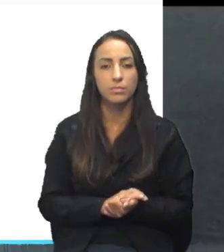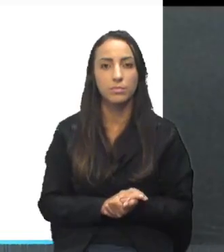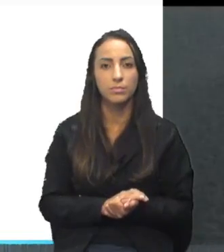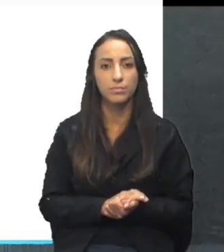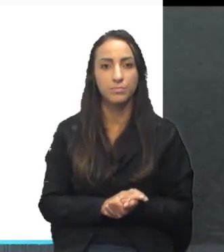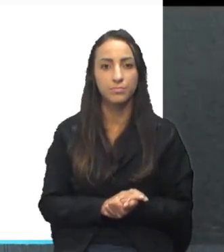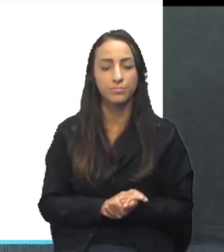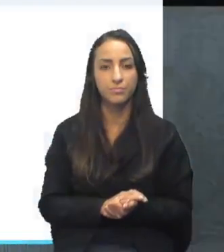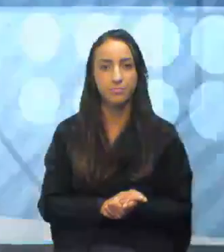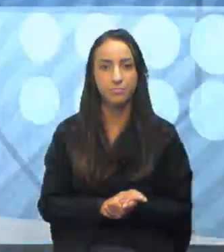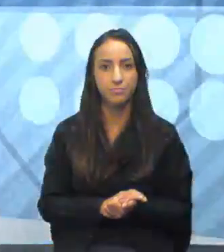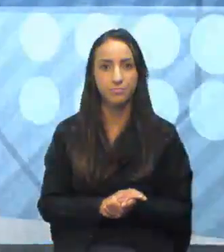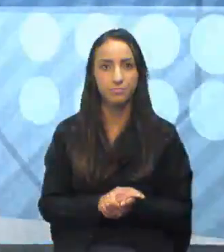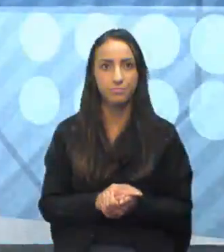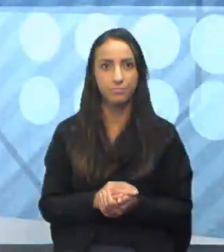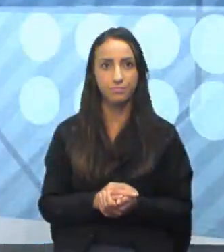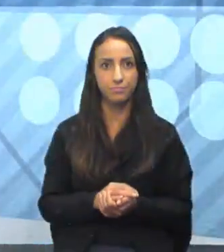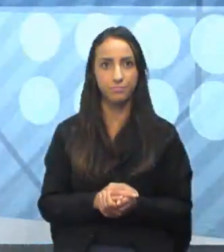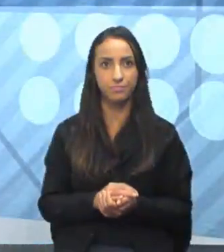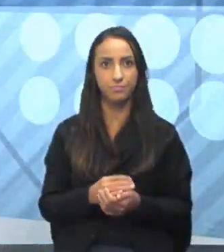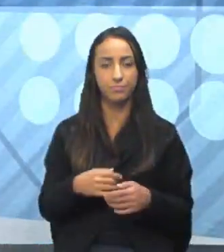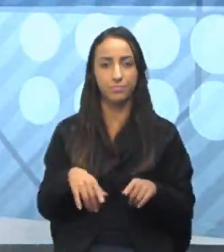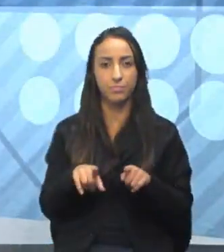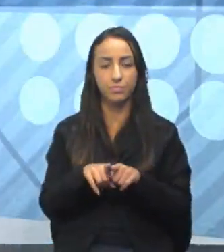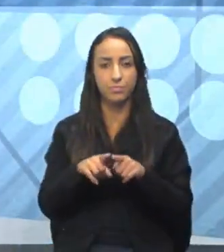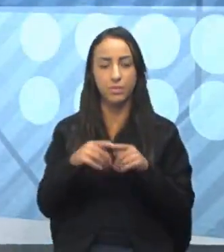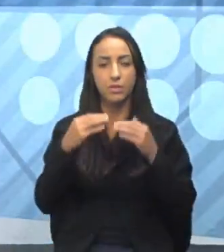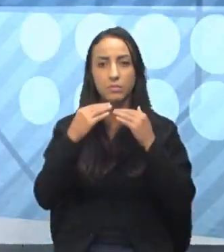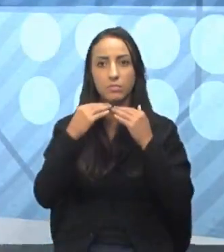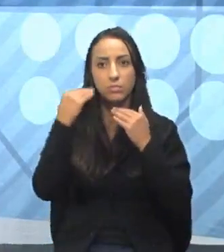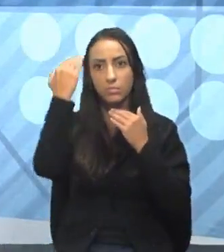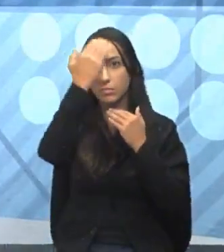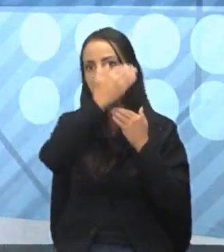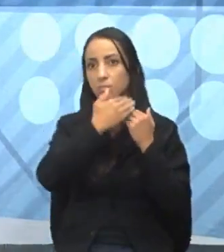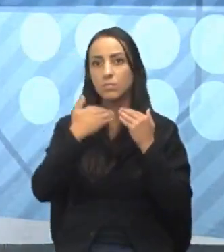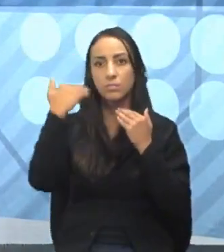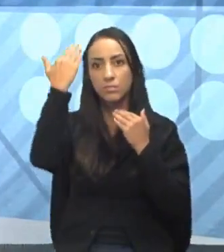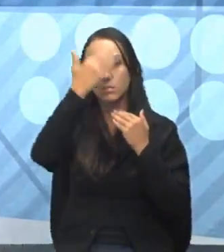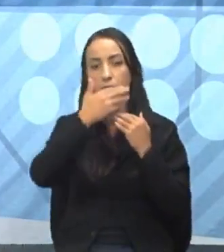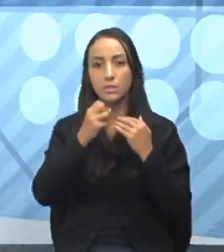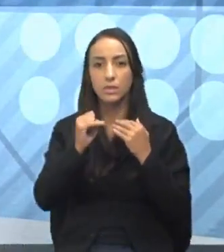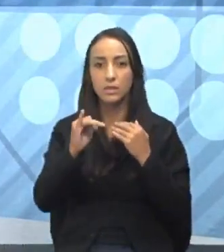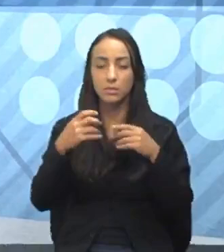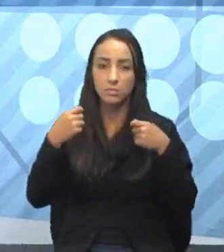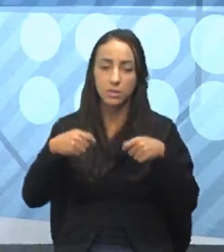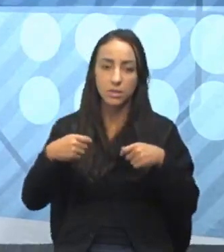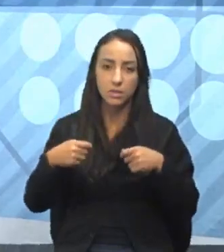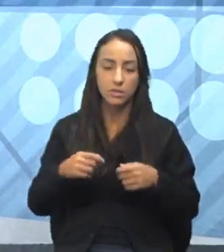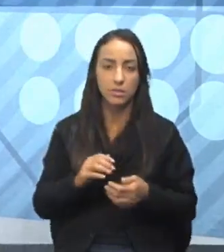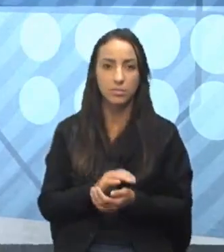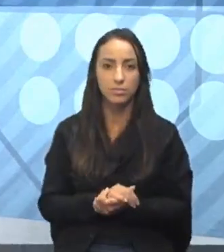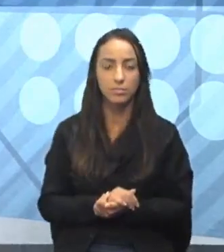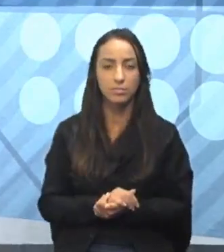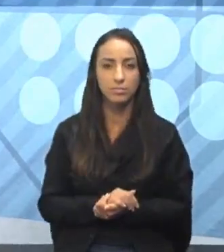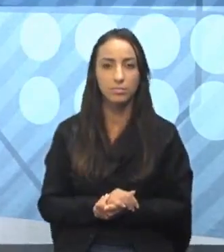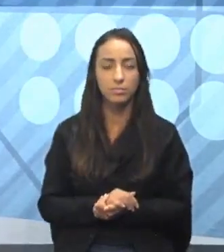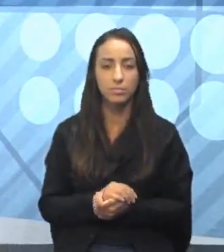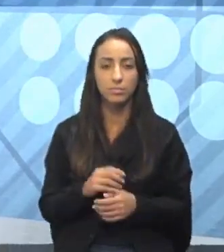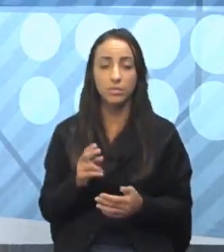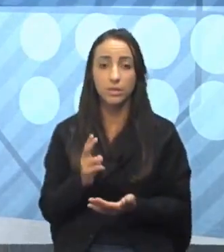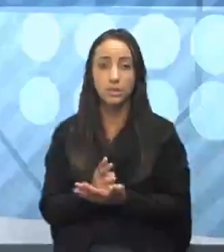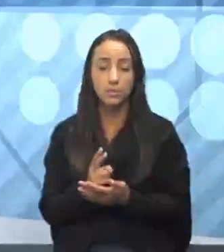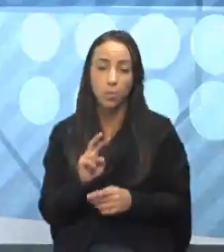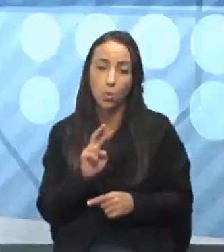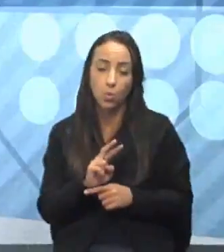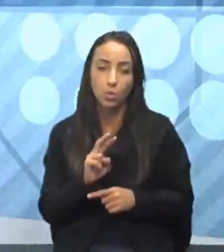mandíbula e, na verdade, do maxilar, da mandíbula e do maxilar do paciente, sempre prezando pela